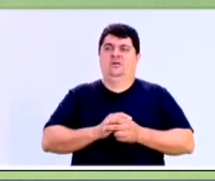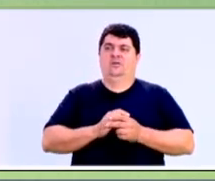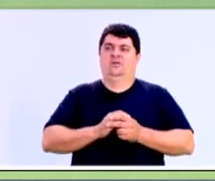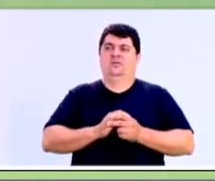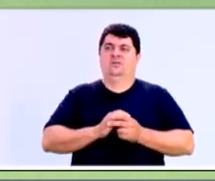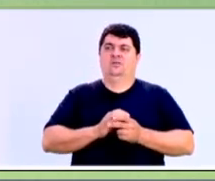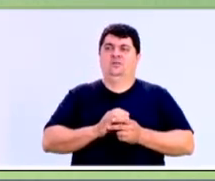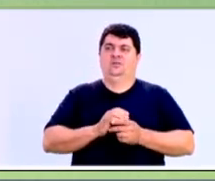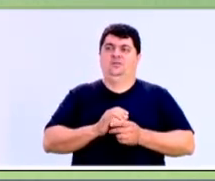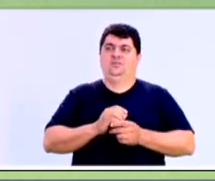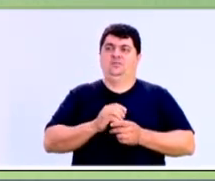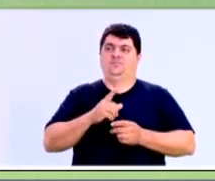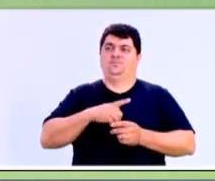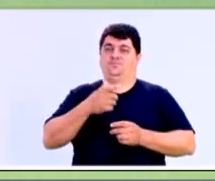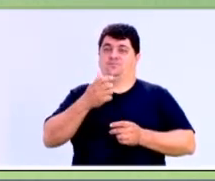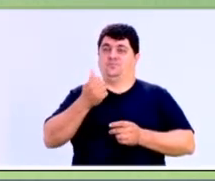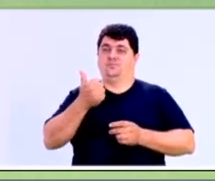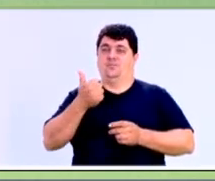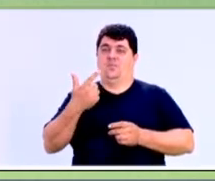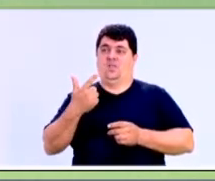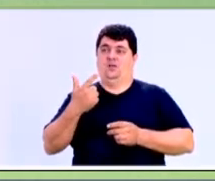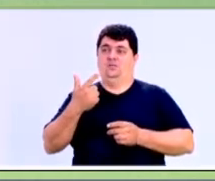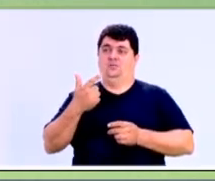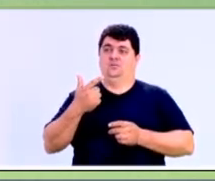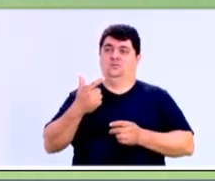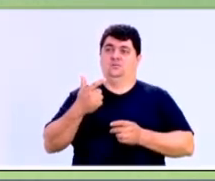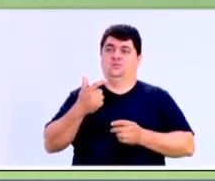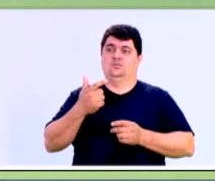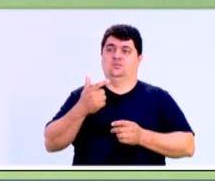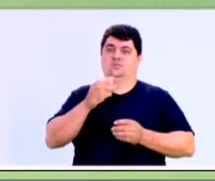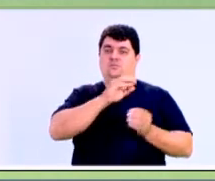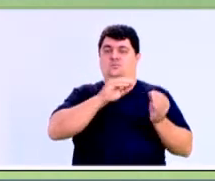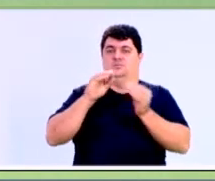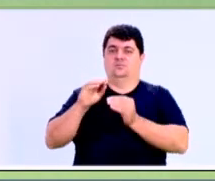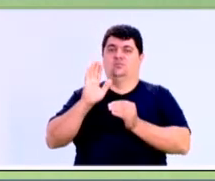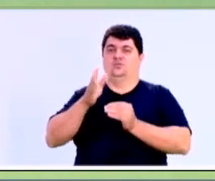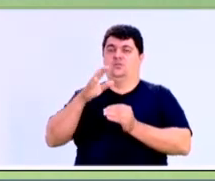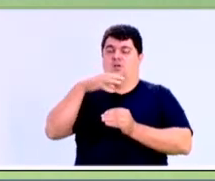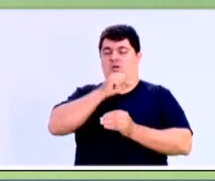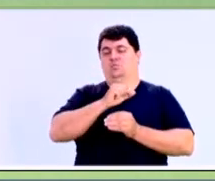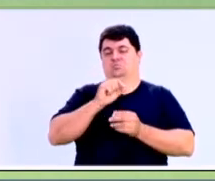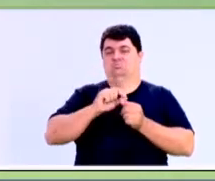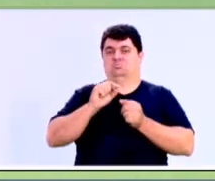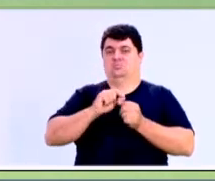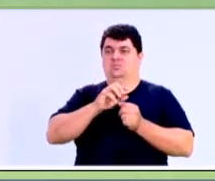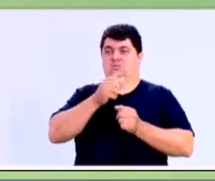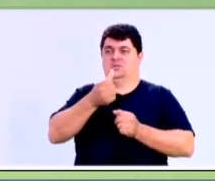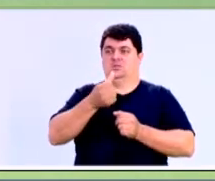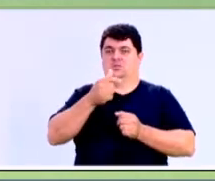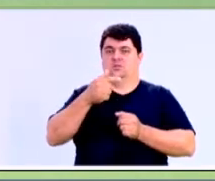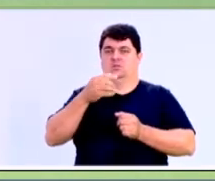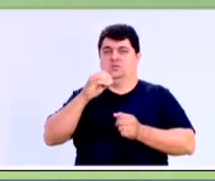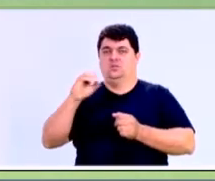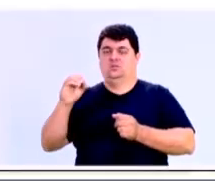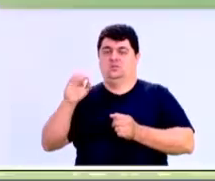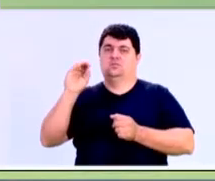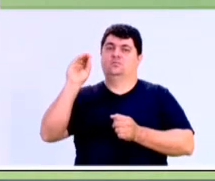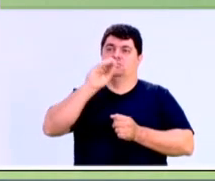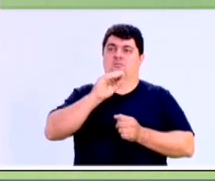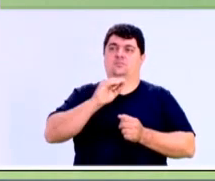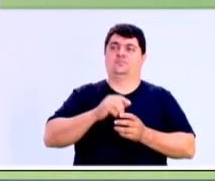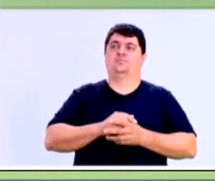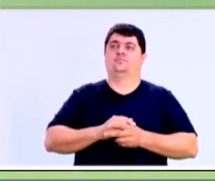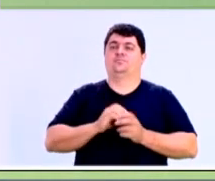o ano de 2012 aqui, eu fui lá no ano de 2011 do balanço, já tirei para vocês aqui o estoque inicial de 6.700 para vocês fazerem o